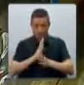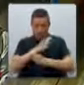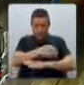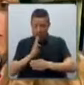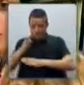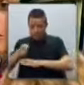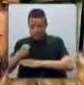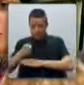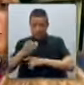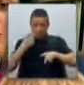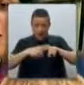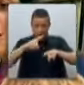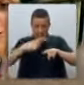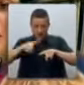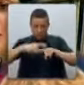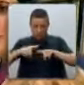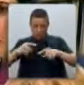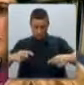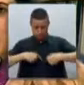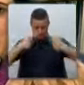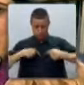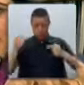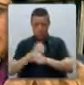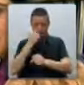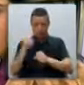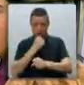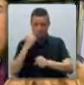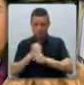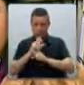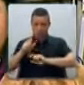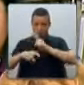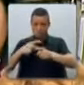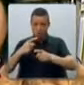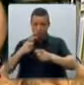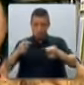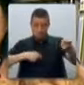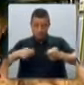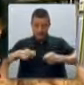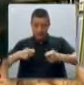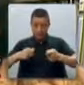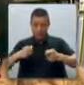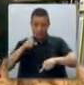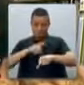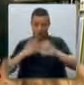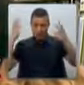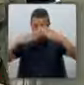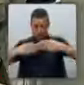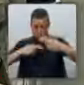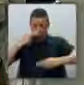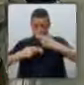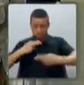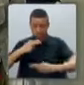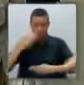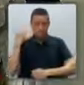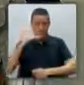ao microcrédito, no autoemprego e na exploração de nichos de mercado. À hora do jantar, o primeiro-ministro